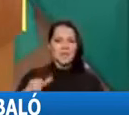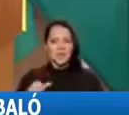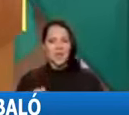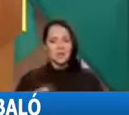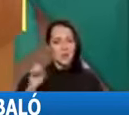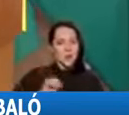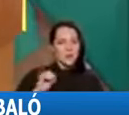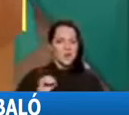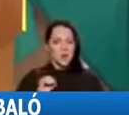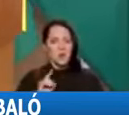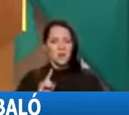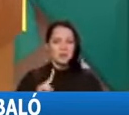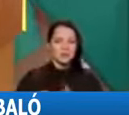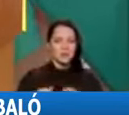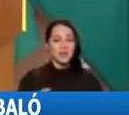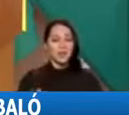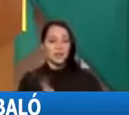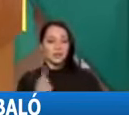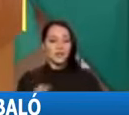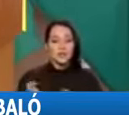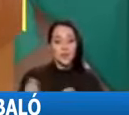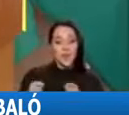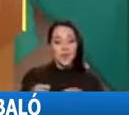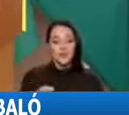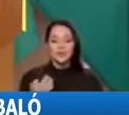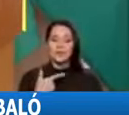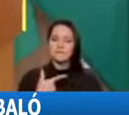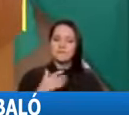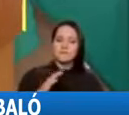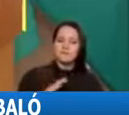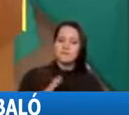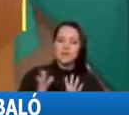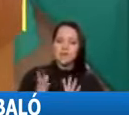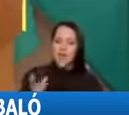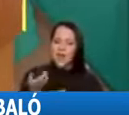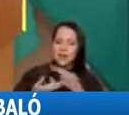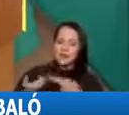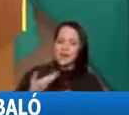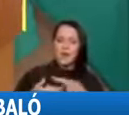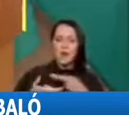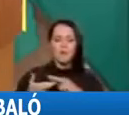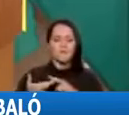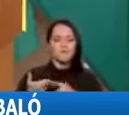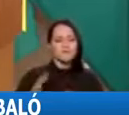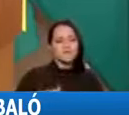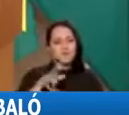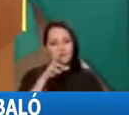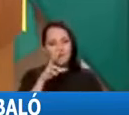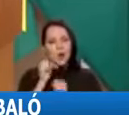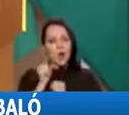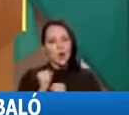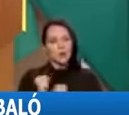mais tardar por nós podemos e pode ficar essa relação e